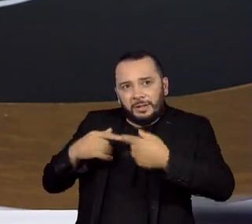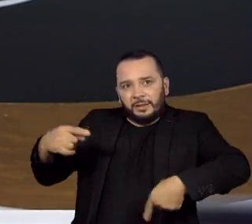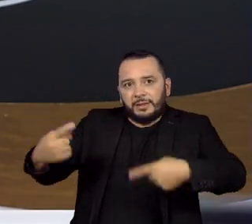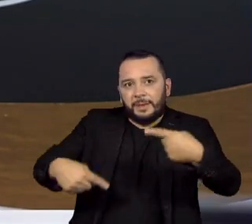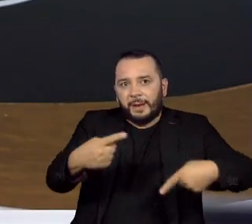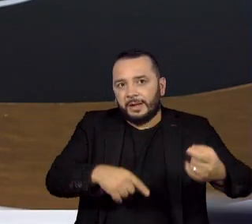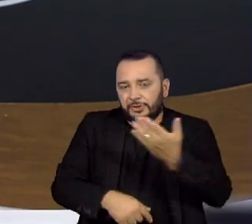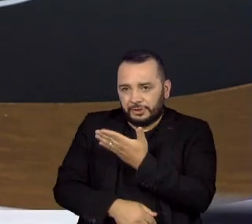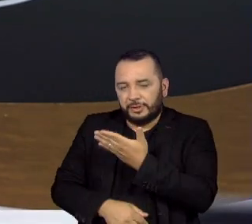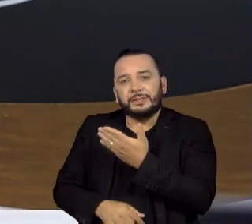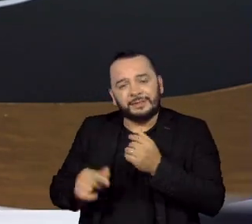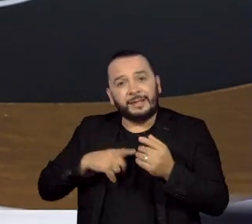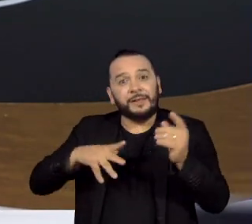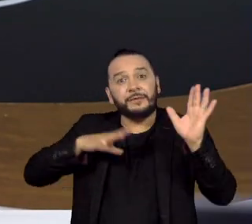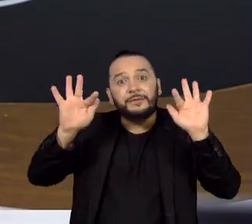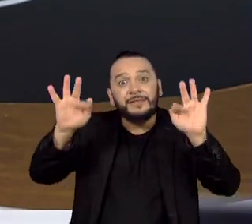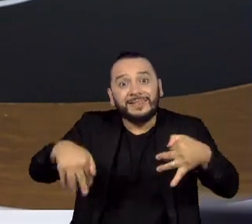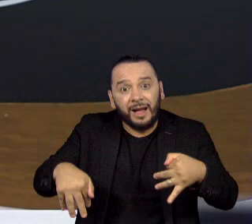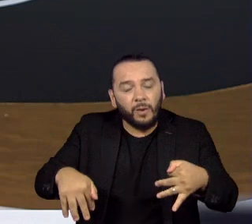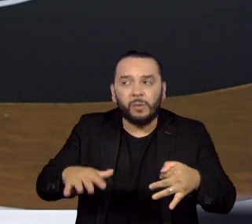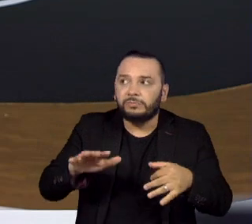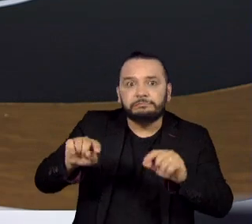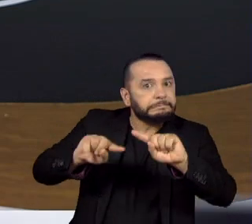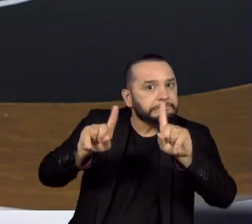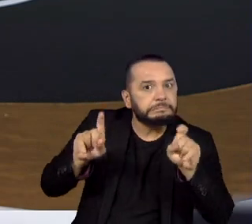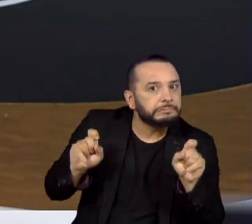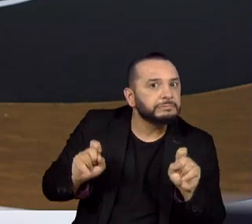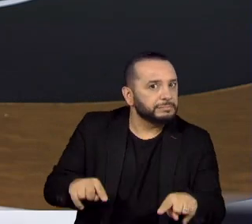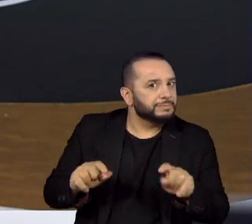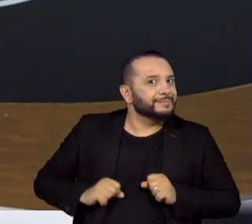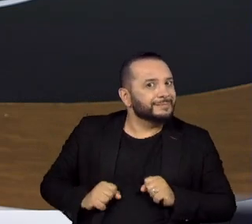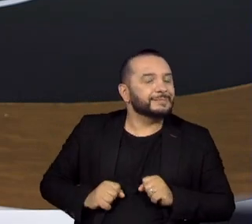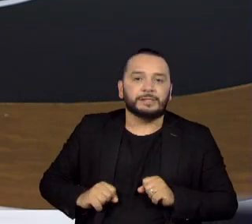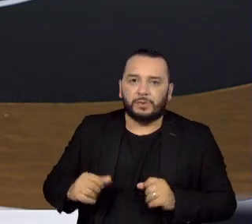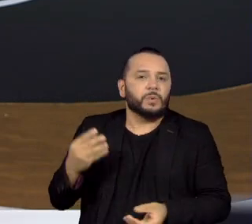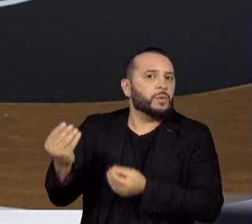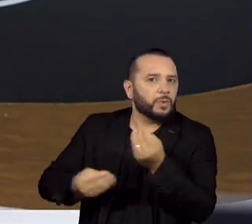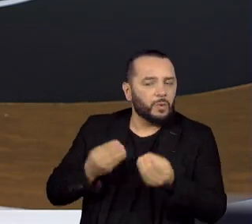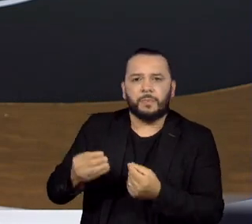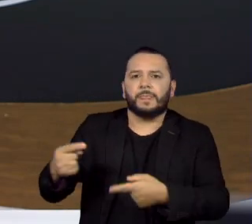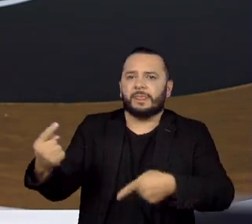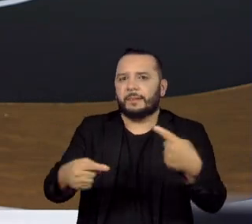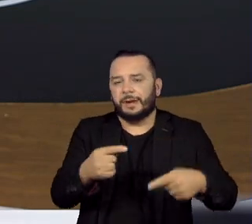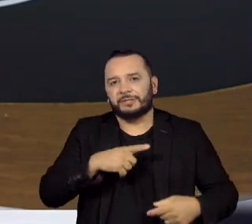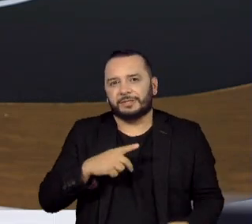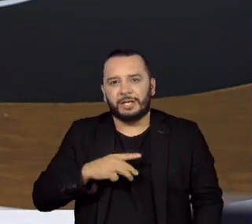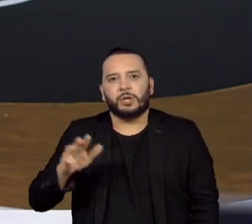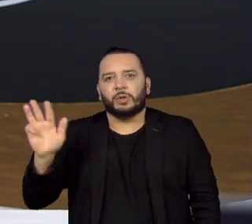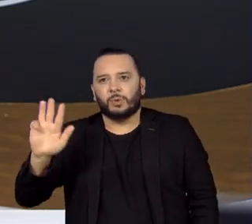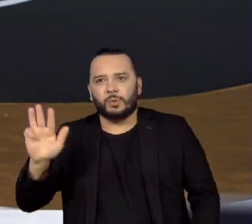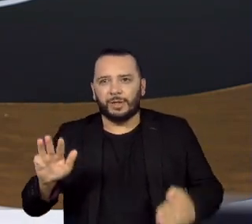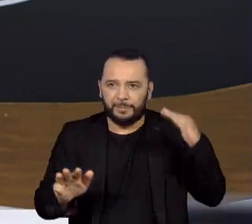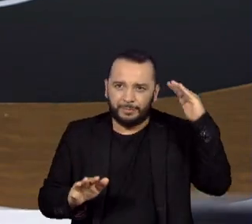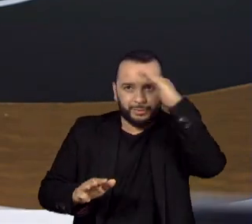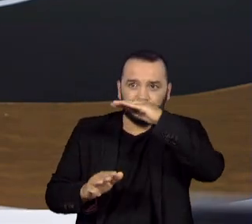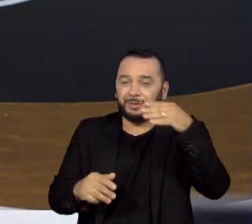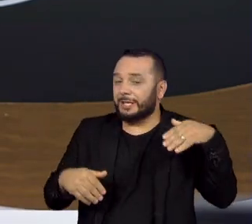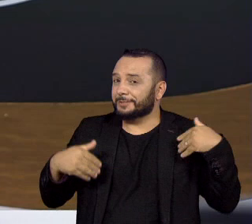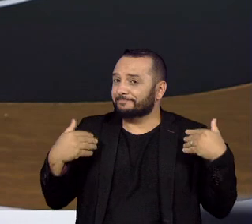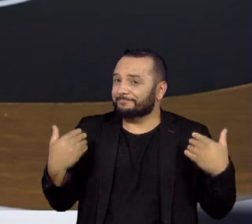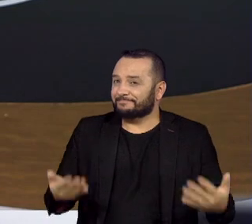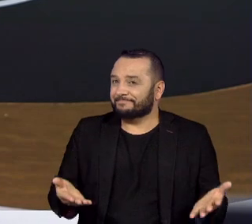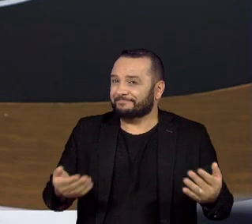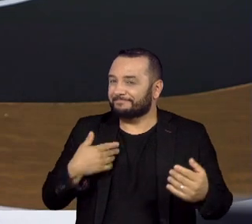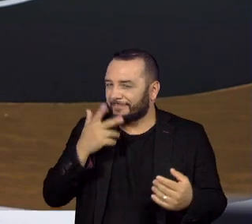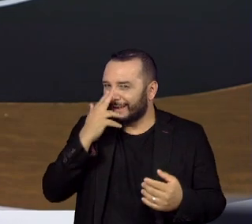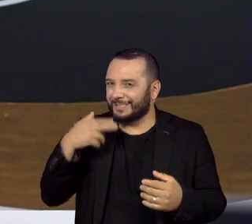fortemente, tem o final que, como eu disse, está em aberto. A própria realização de um debate entre Lula e Bolsonaro é algo que parece